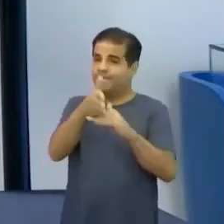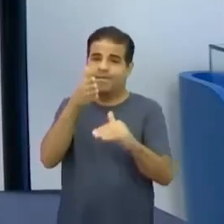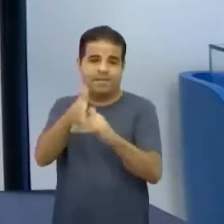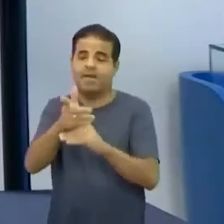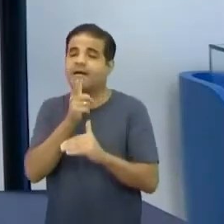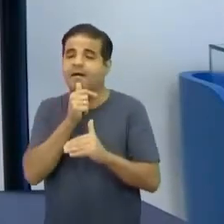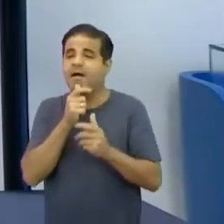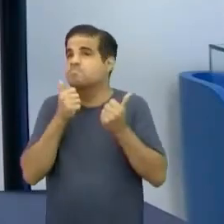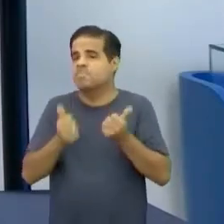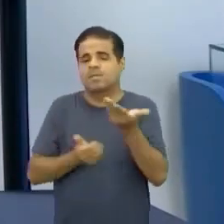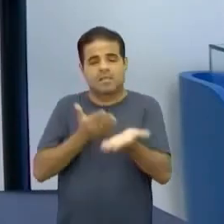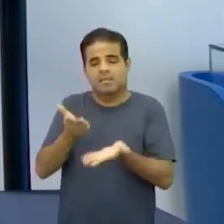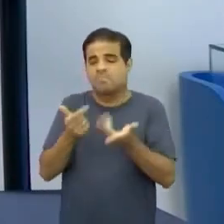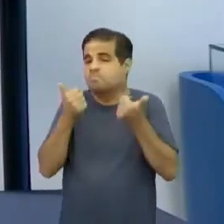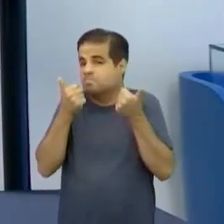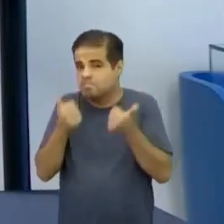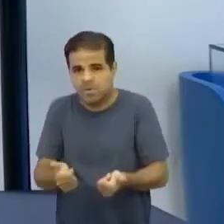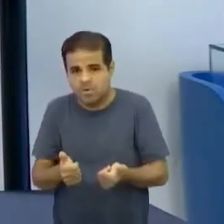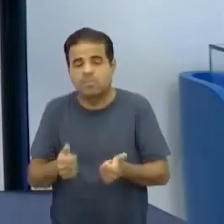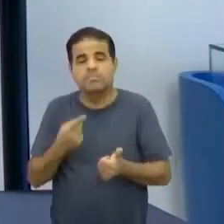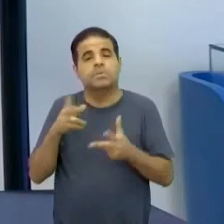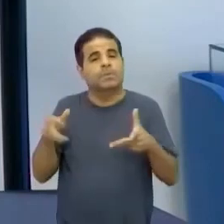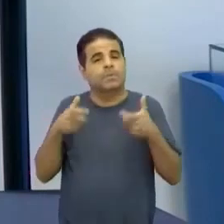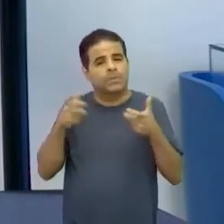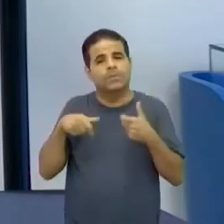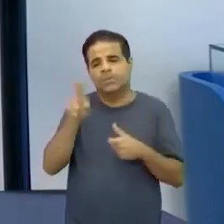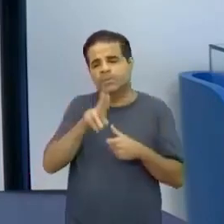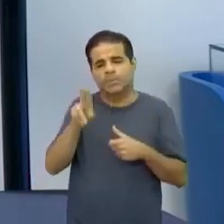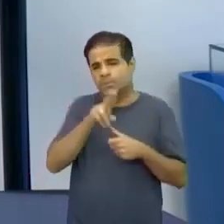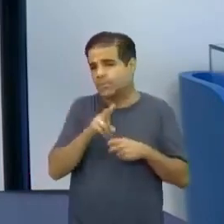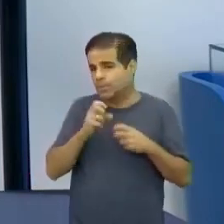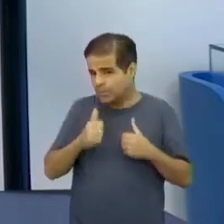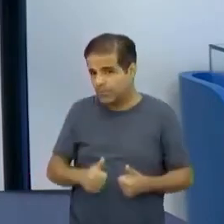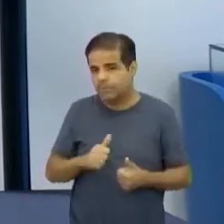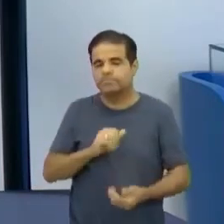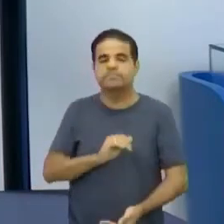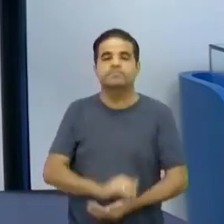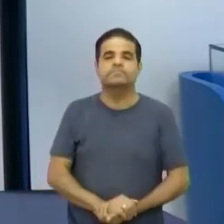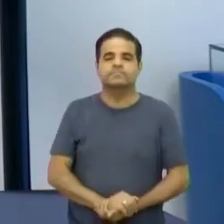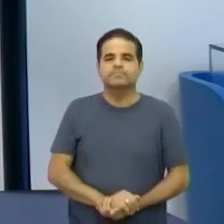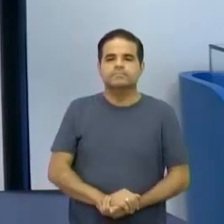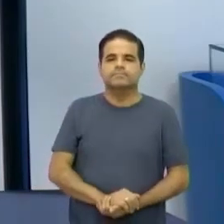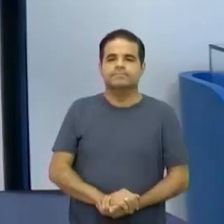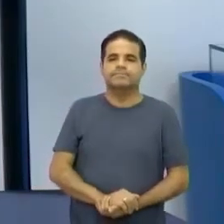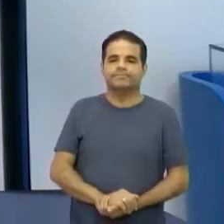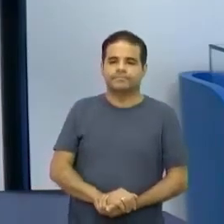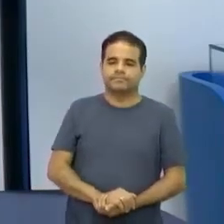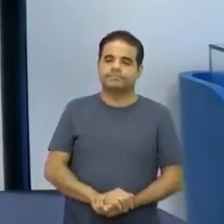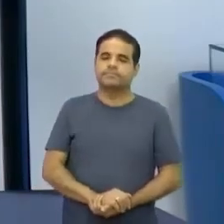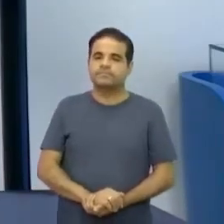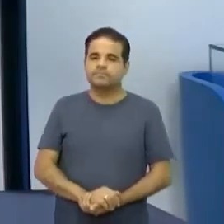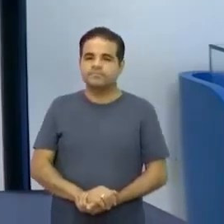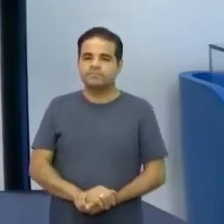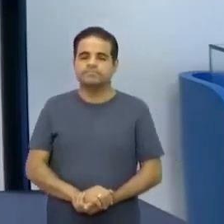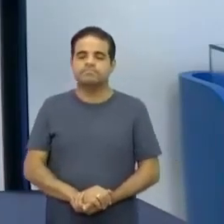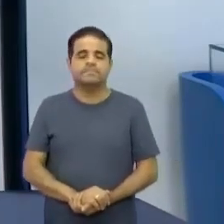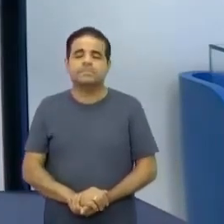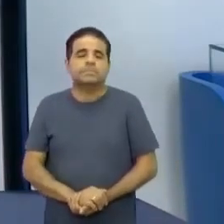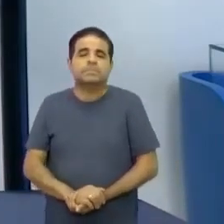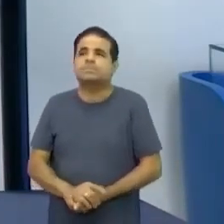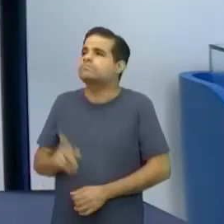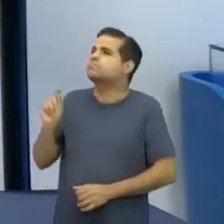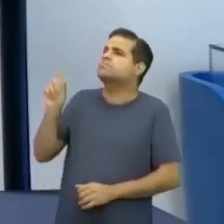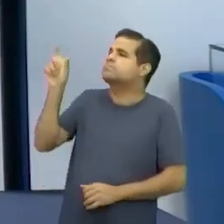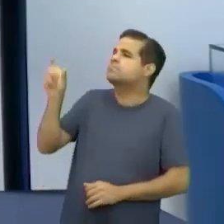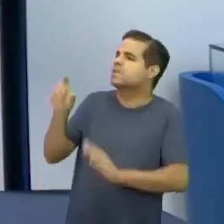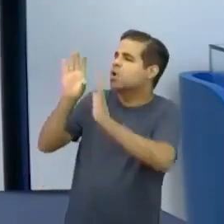uma água com tratamento adequado para o seu consumo. Está bem? Vamos lá. Então vamos entender esse conceito